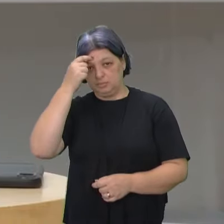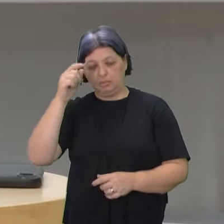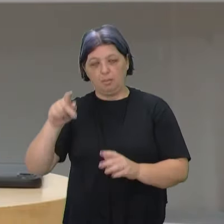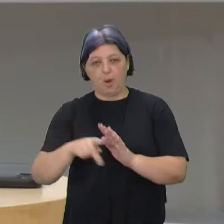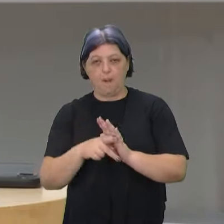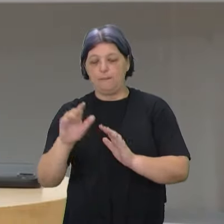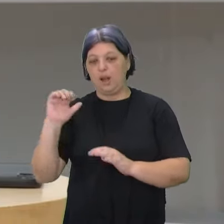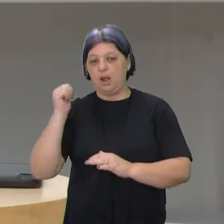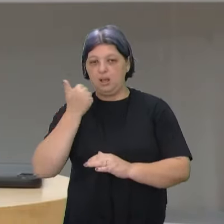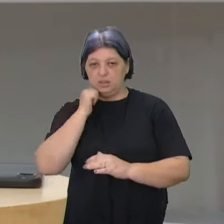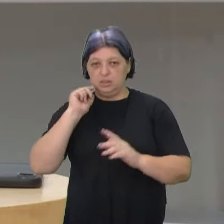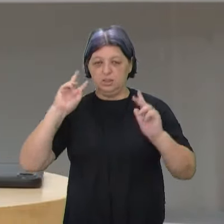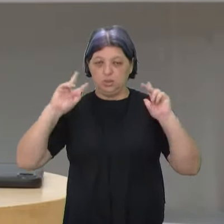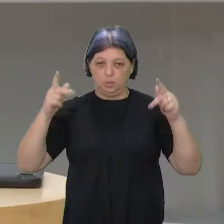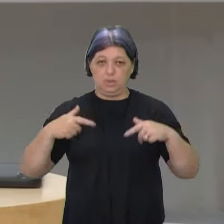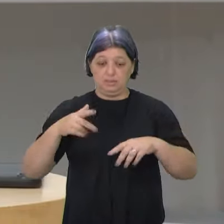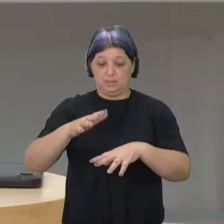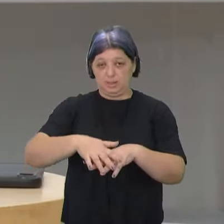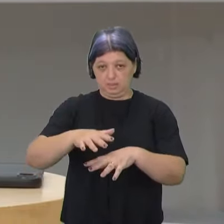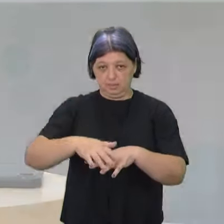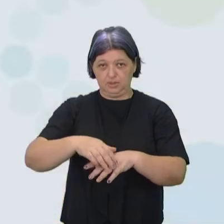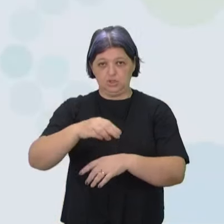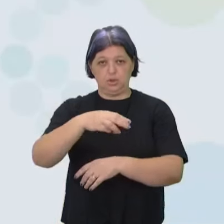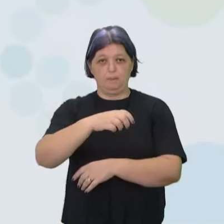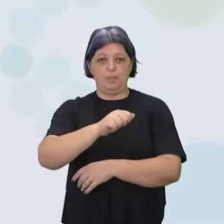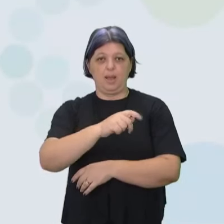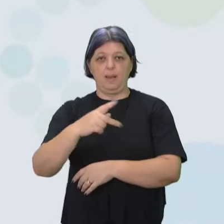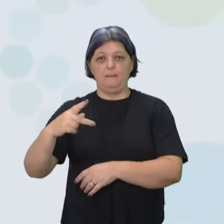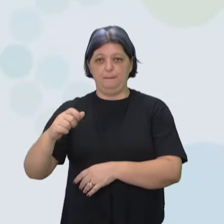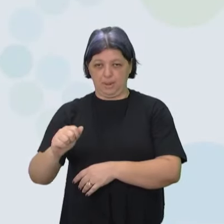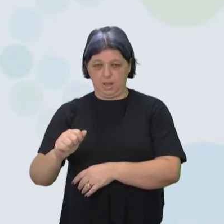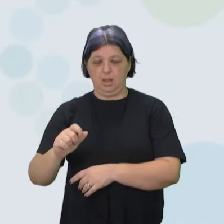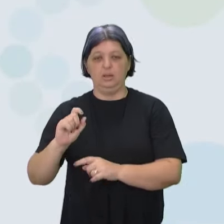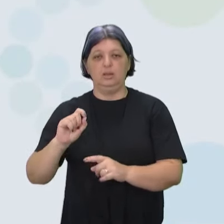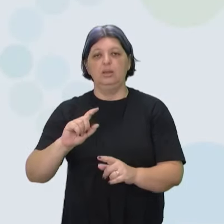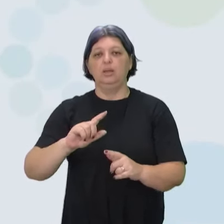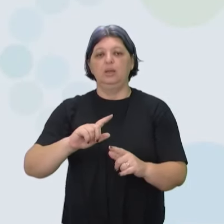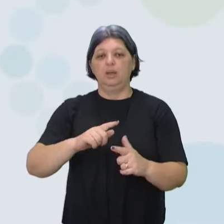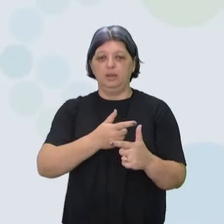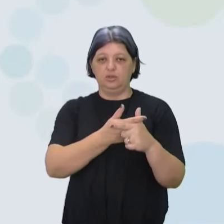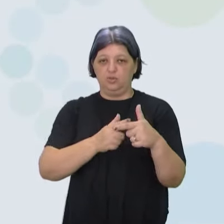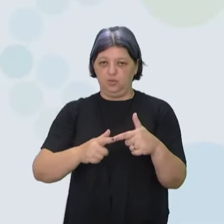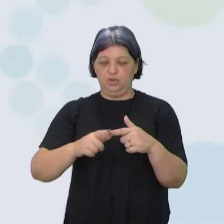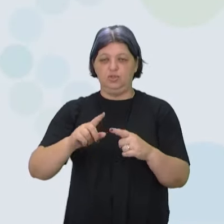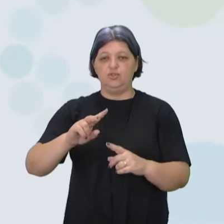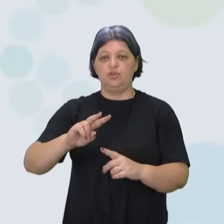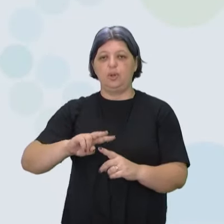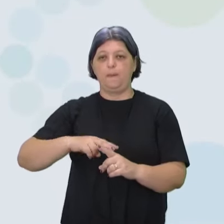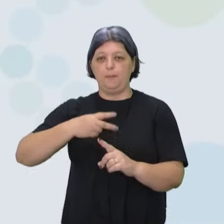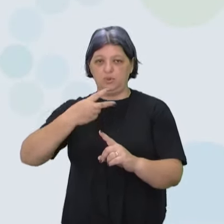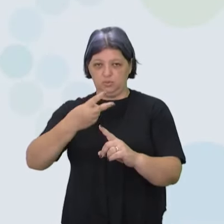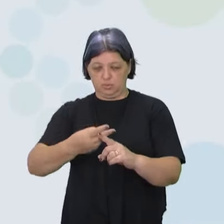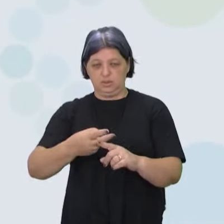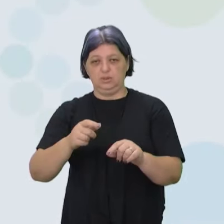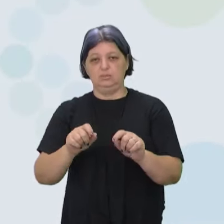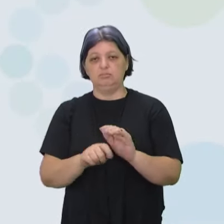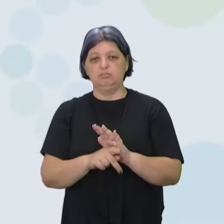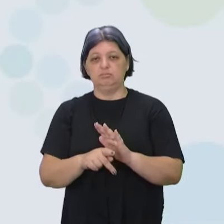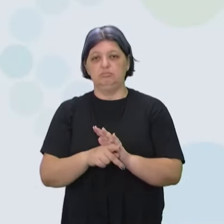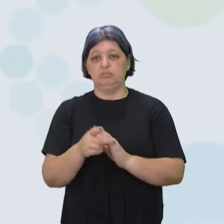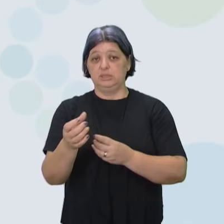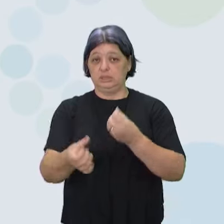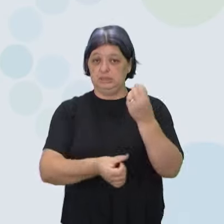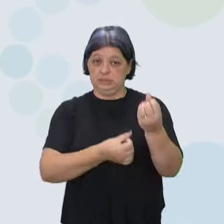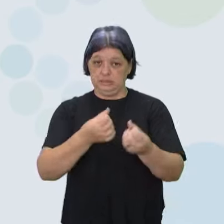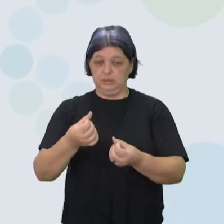e matemática. Do mapa, né, quem divide e multiplica, tá bom? A nossa unidade curricular desse semestre é